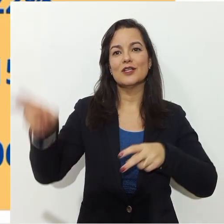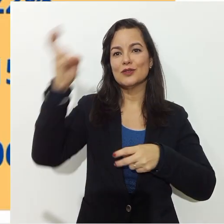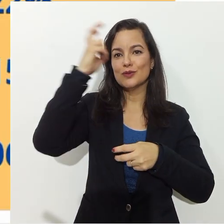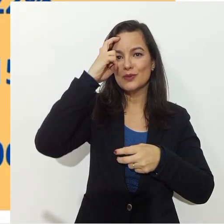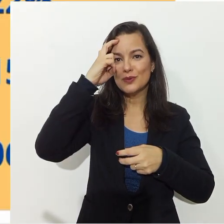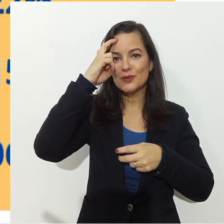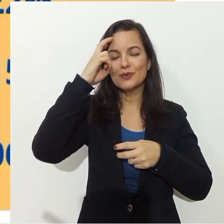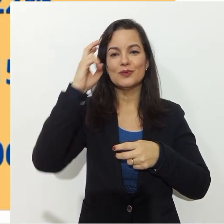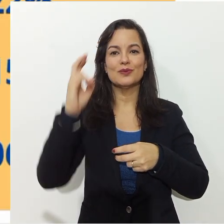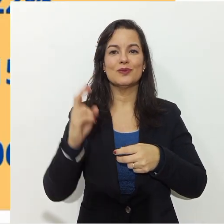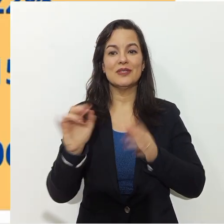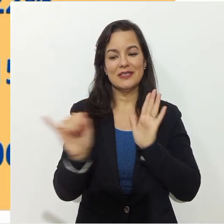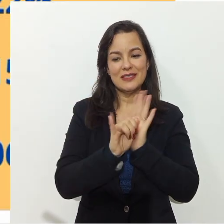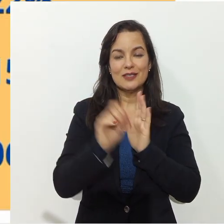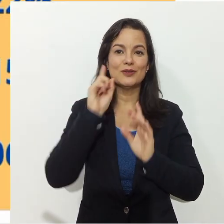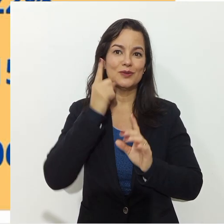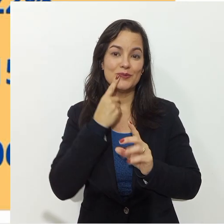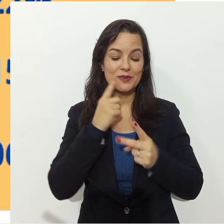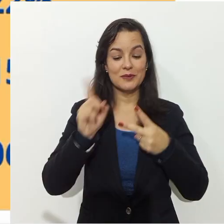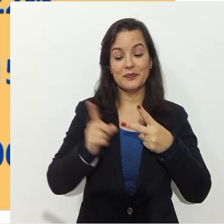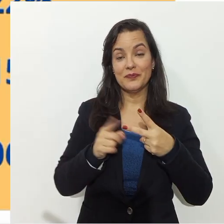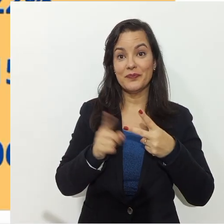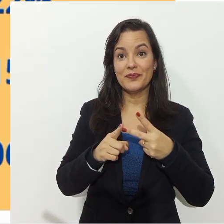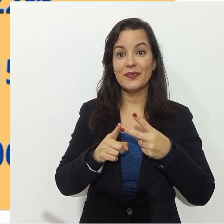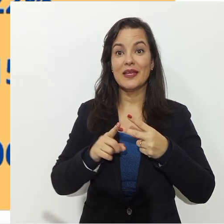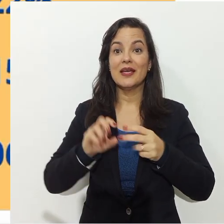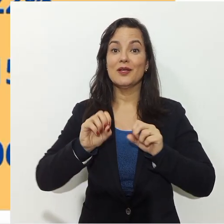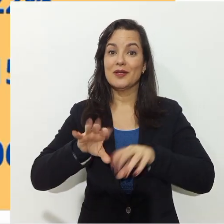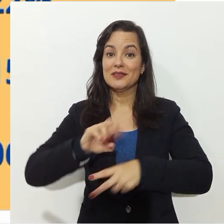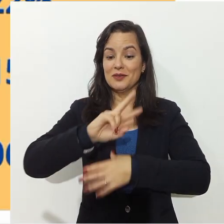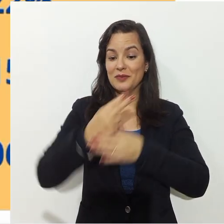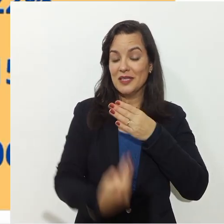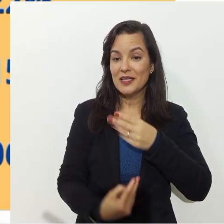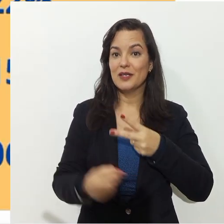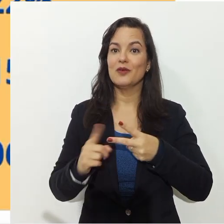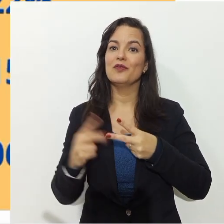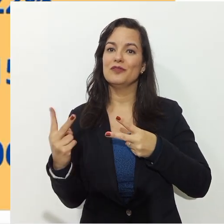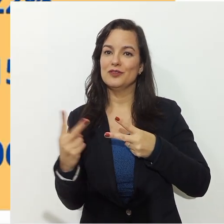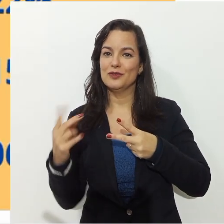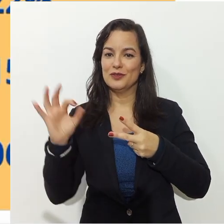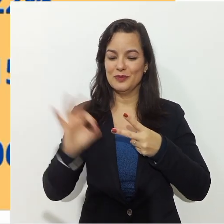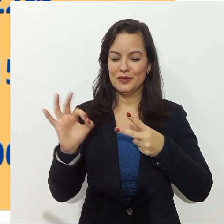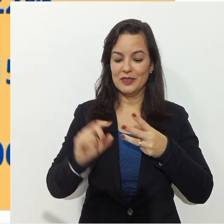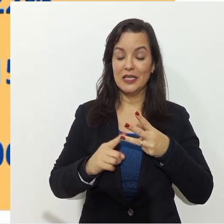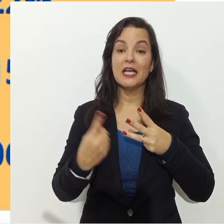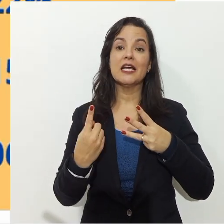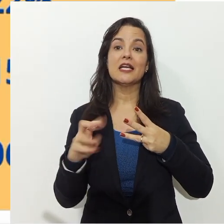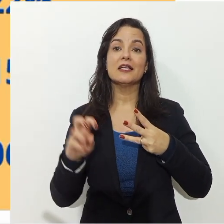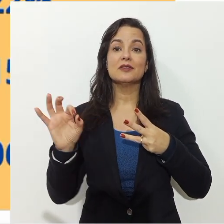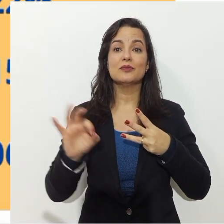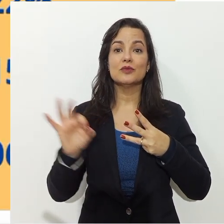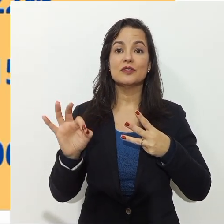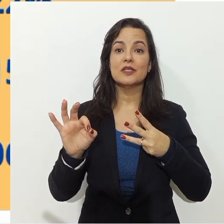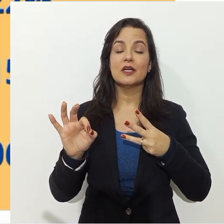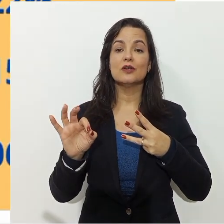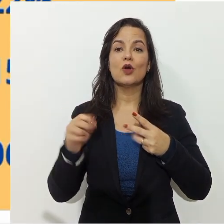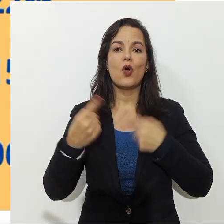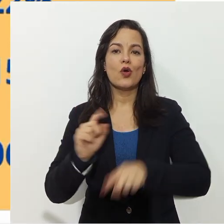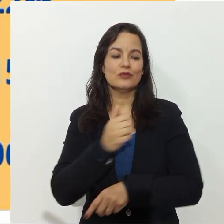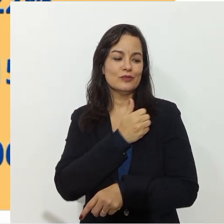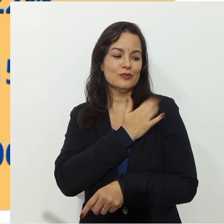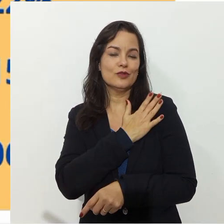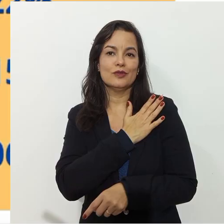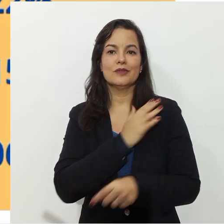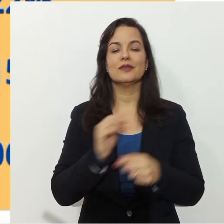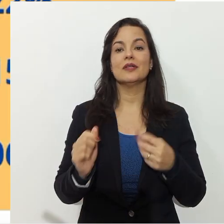educação bilíngue está em segundo lugar com 22%, 15% combater o preconceito e a exclusão social e 6% conscientizar as pessoas sobre